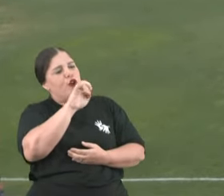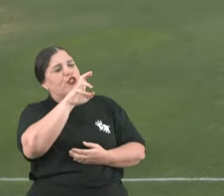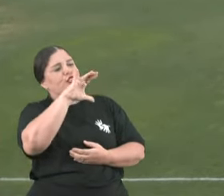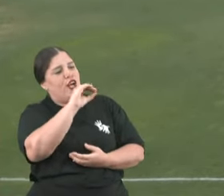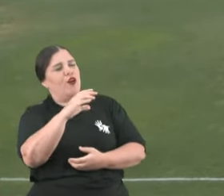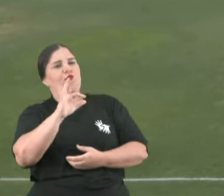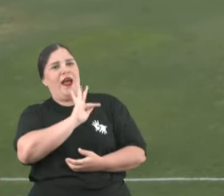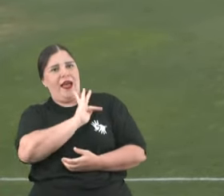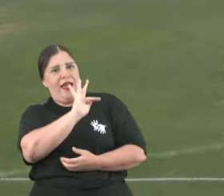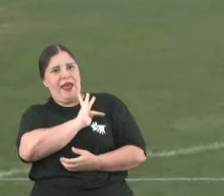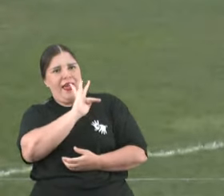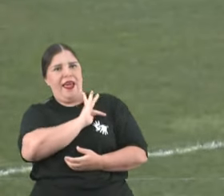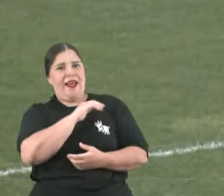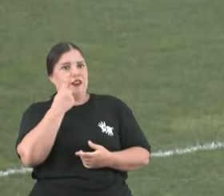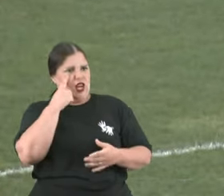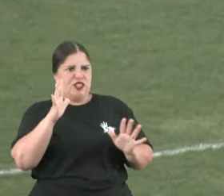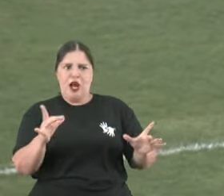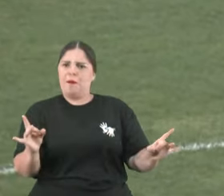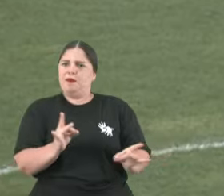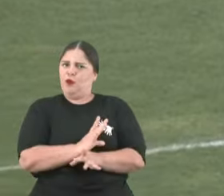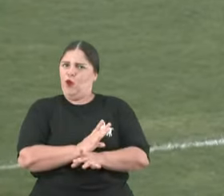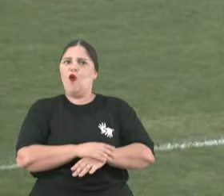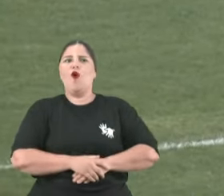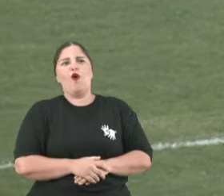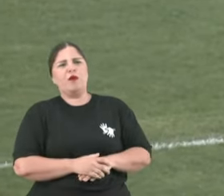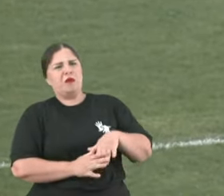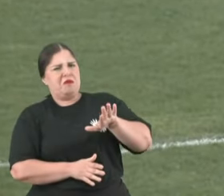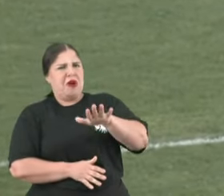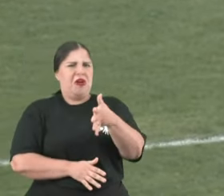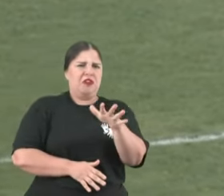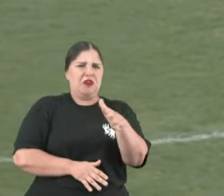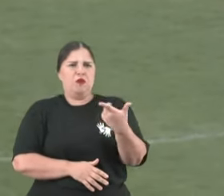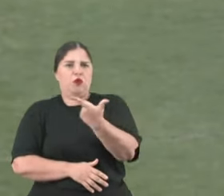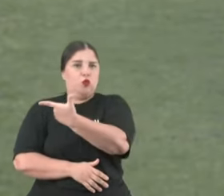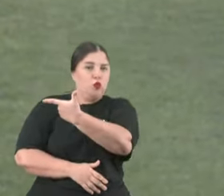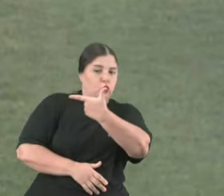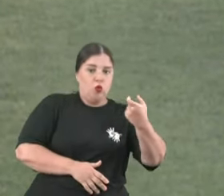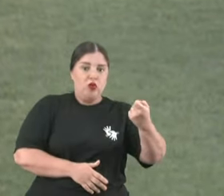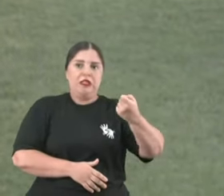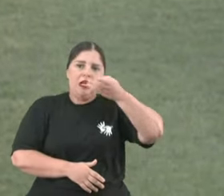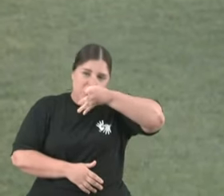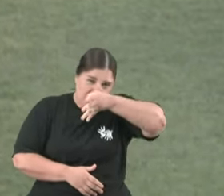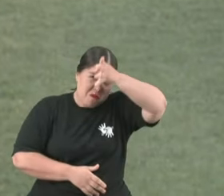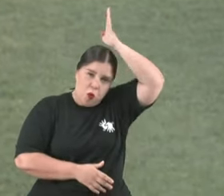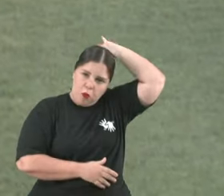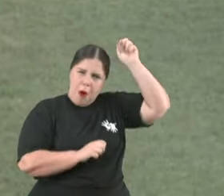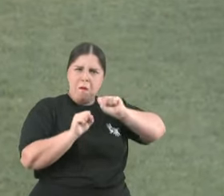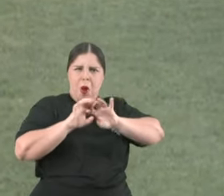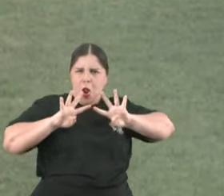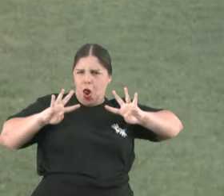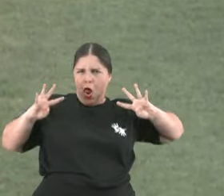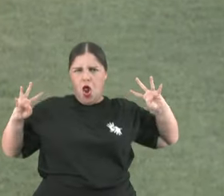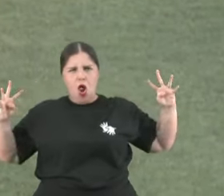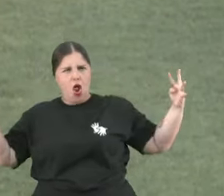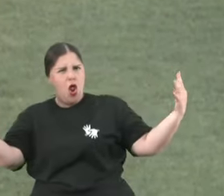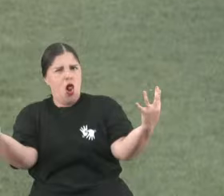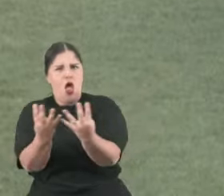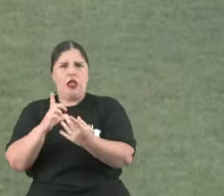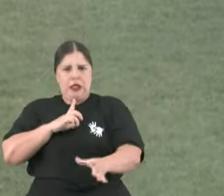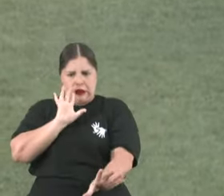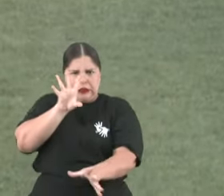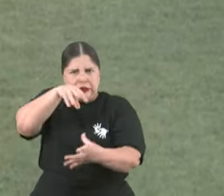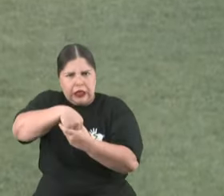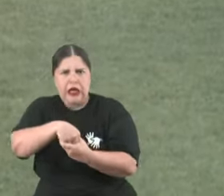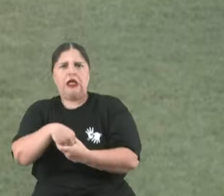tudo pronto. Olha, foram 200, mais ou menos 200 bombeiros, né, o contingente. E aqui dentro do estádio, 250 policiais